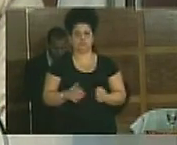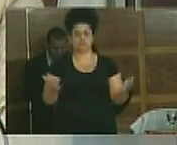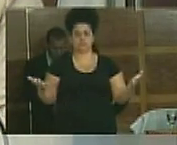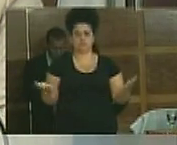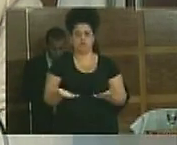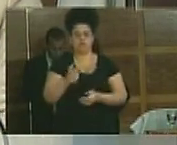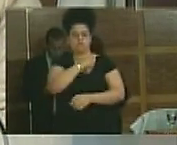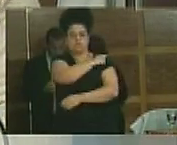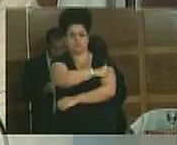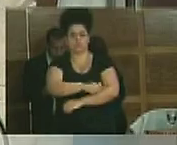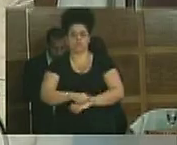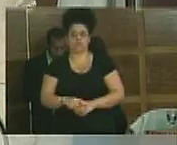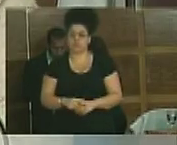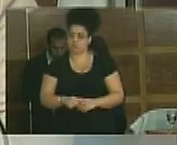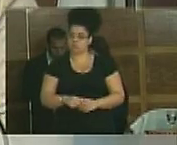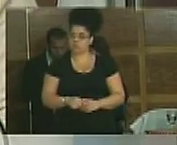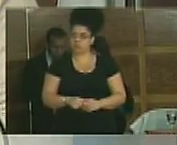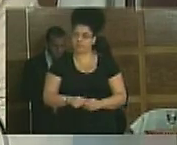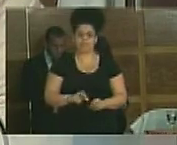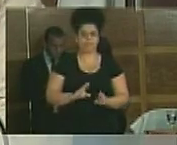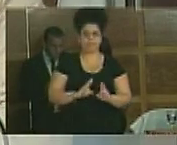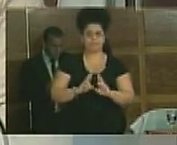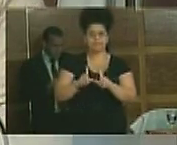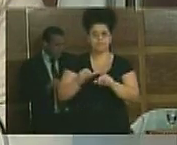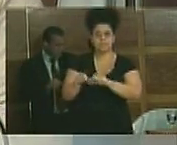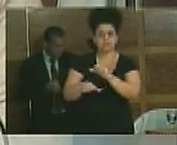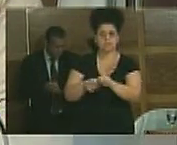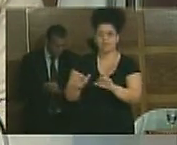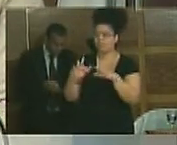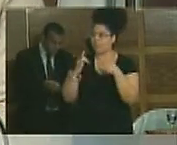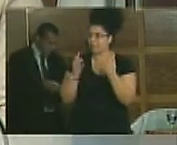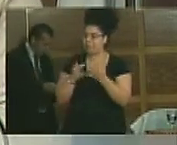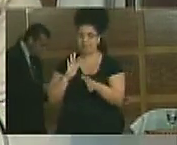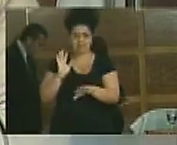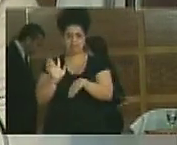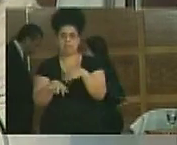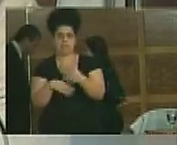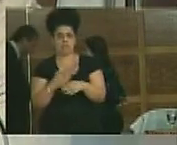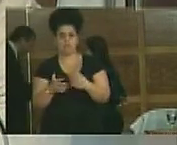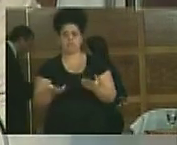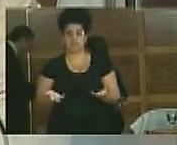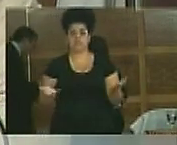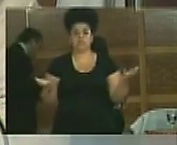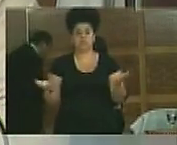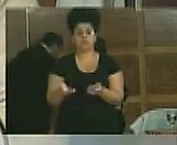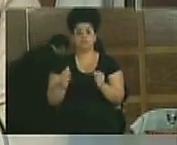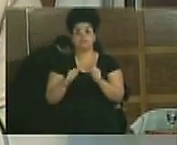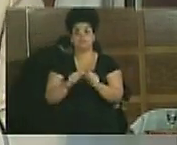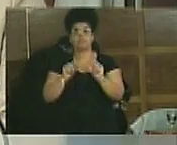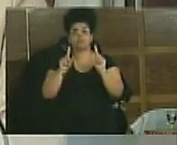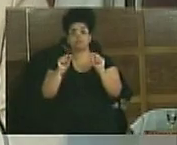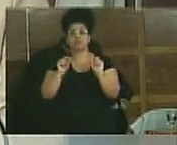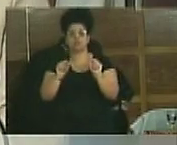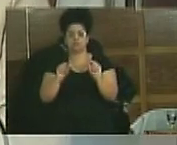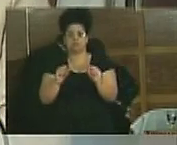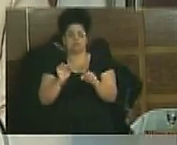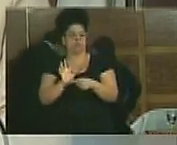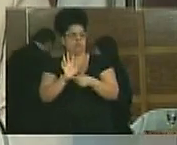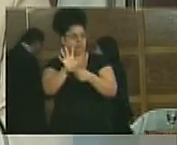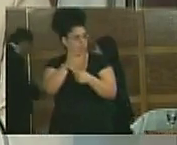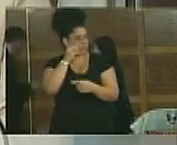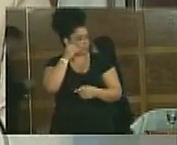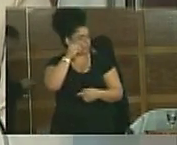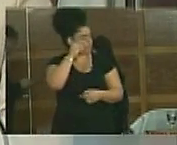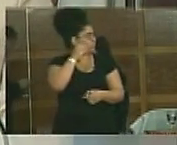os bons costumes desvirtuados, os valores jogados, a família banalizada, e o que, que vem sendo feito. Eu